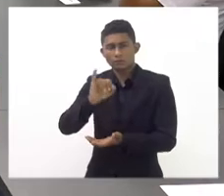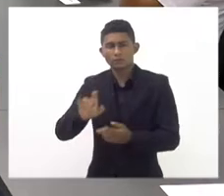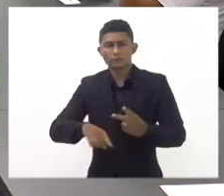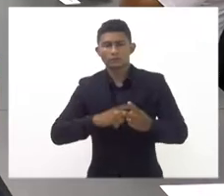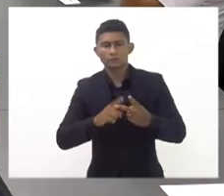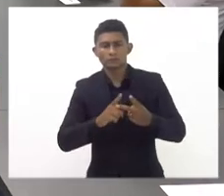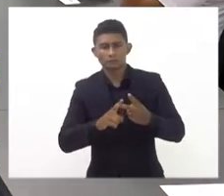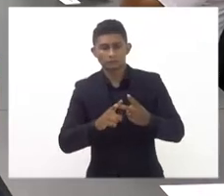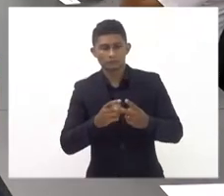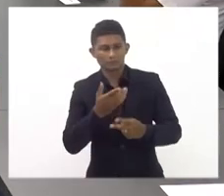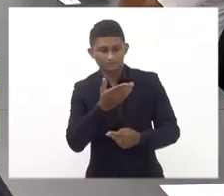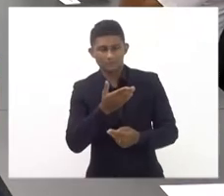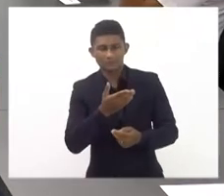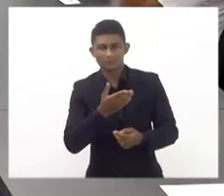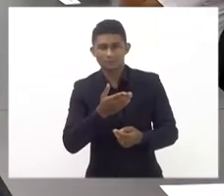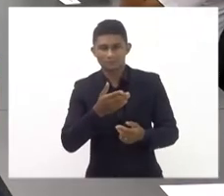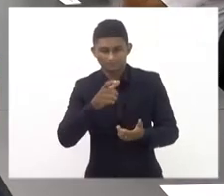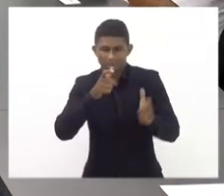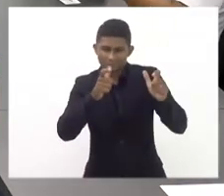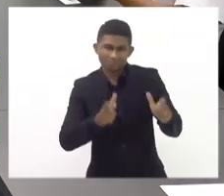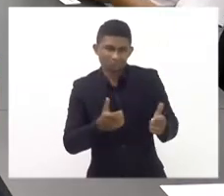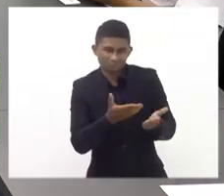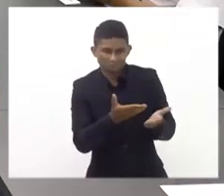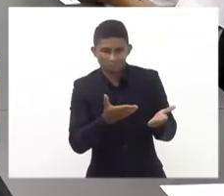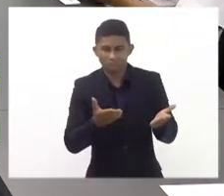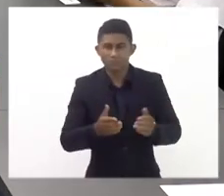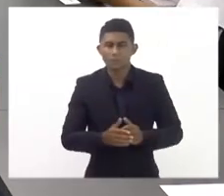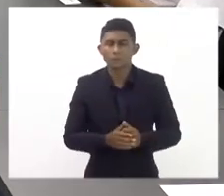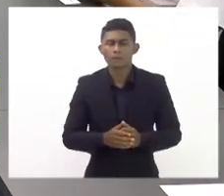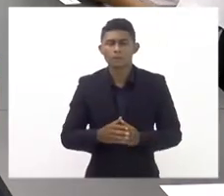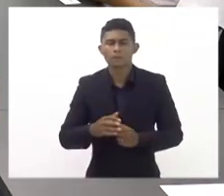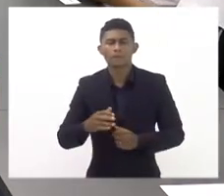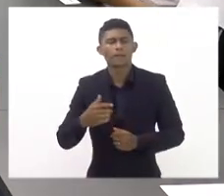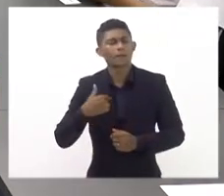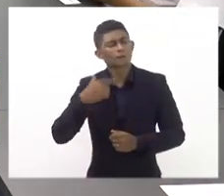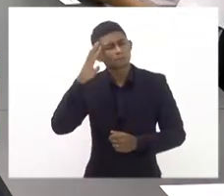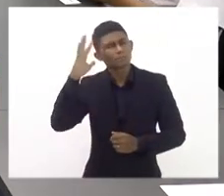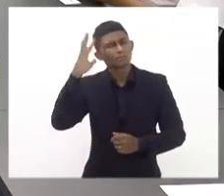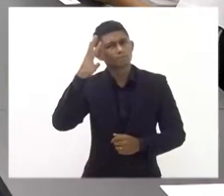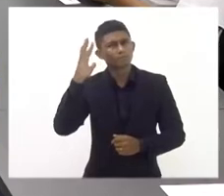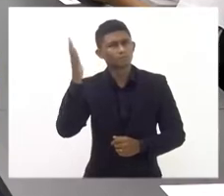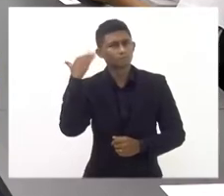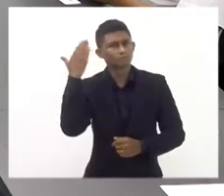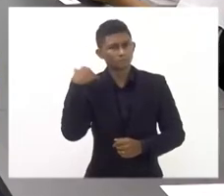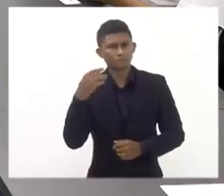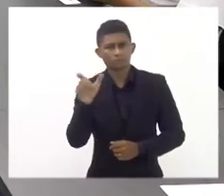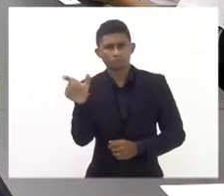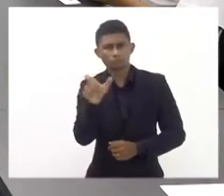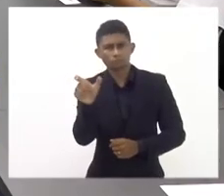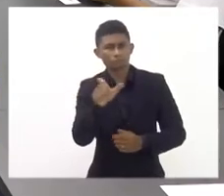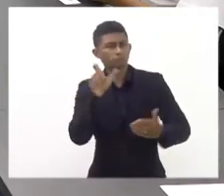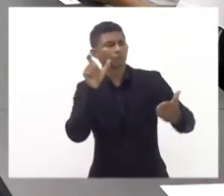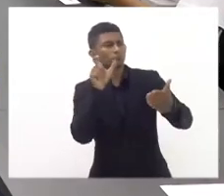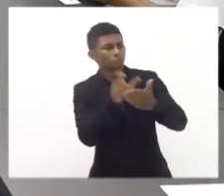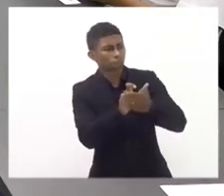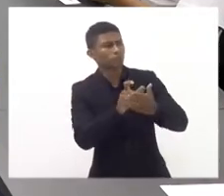E é interessante pensar, né, que, enfim, eu tinha acesso ao passe livre, tinha acesso ao lanche, ao almoço,